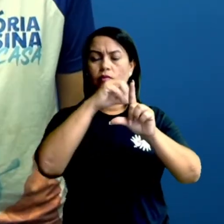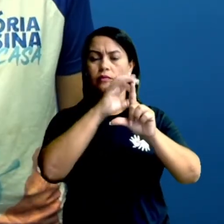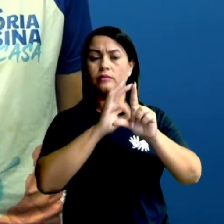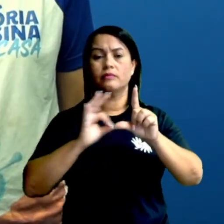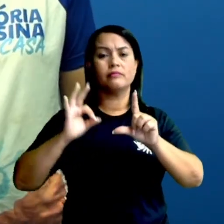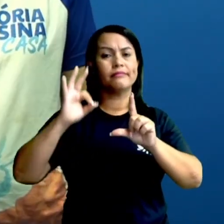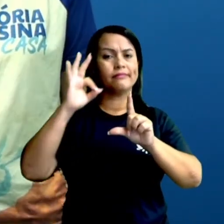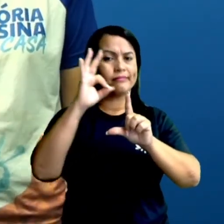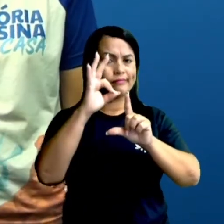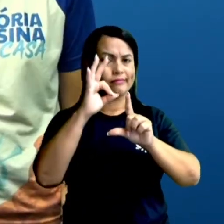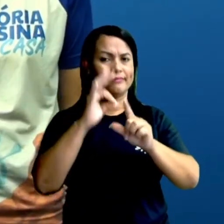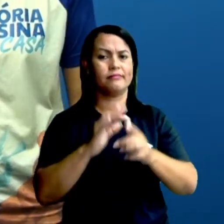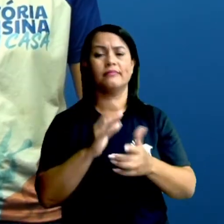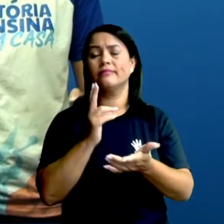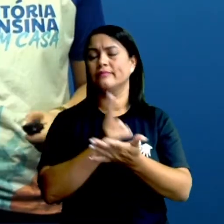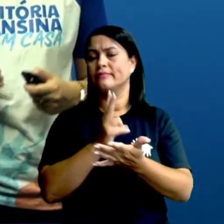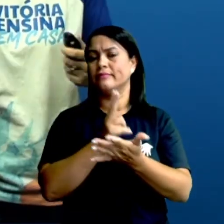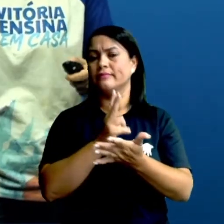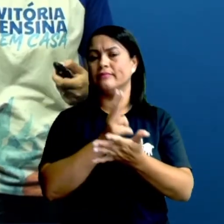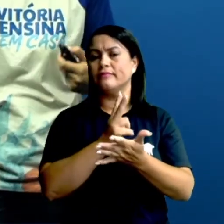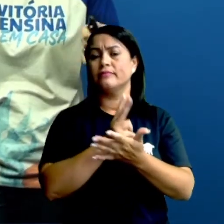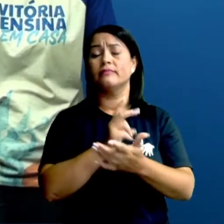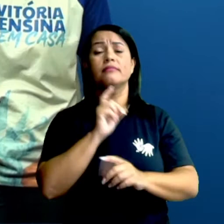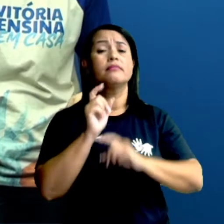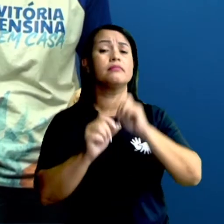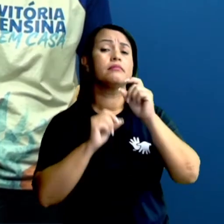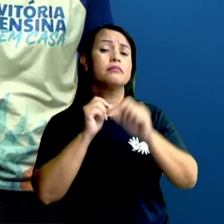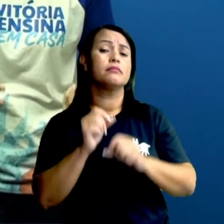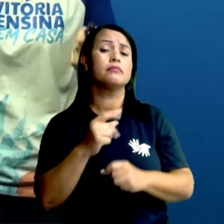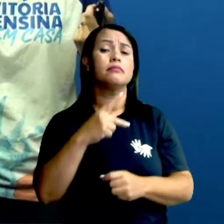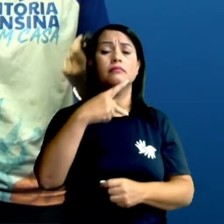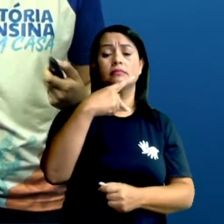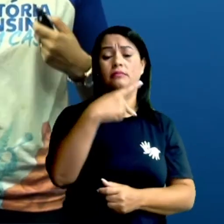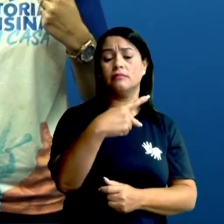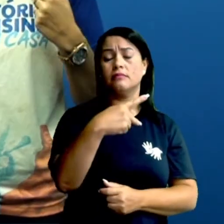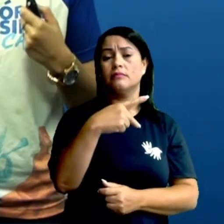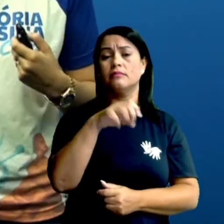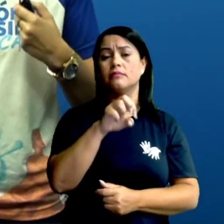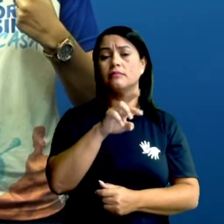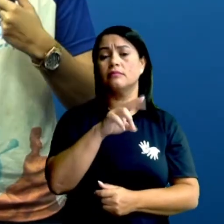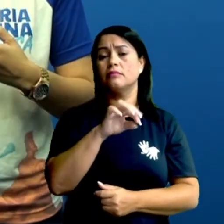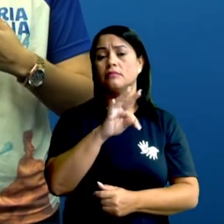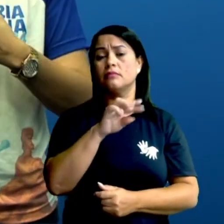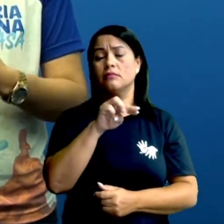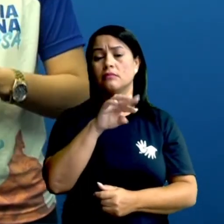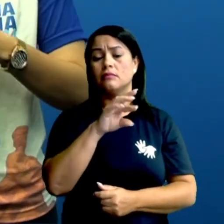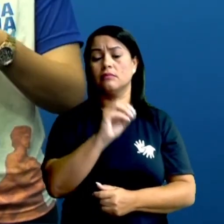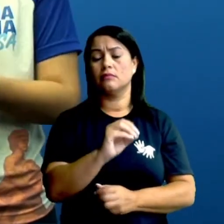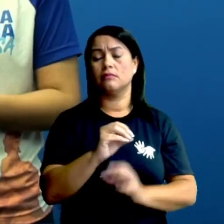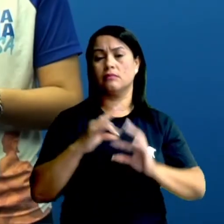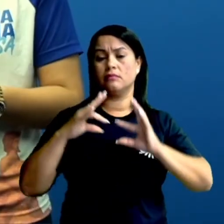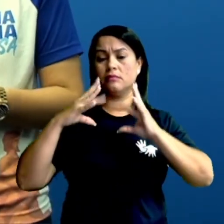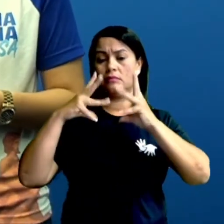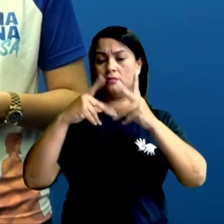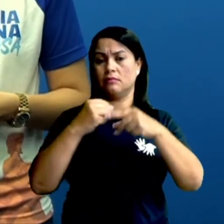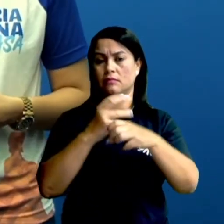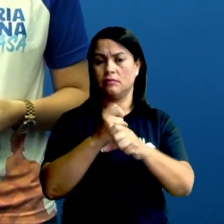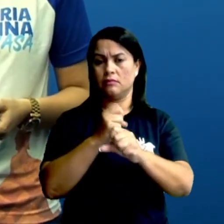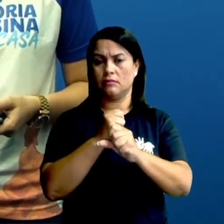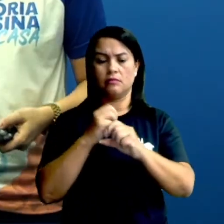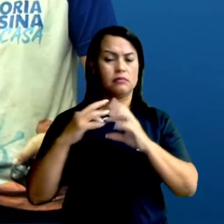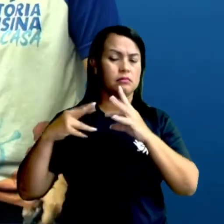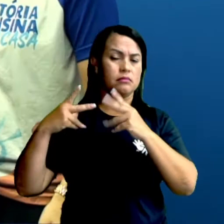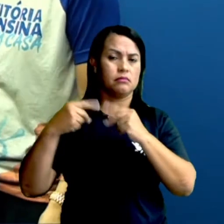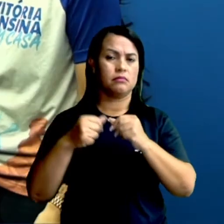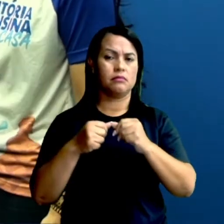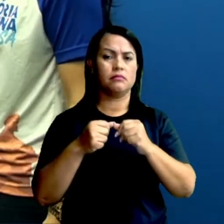quê? 90 graus. E o que é perímetro? Perímetro é a soma de todos os lados,